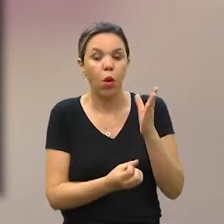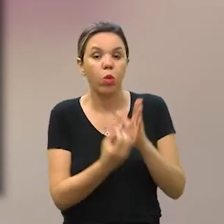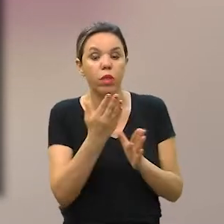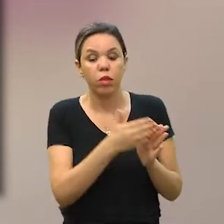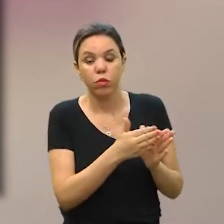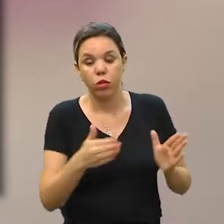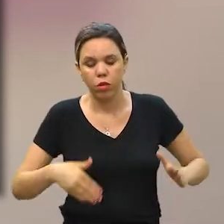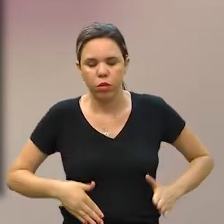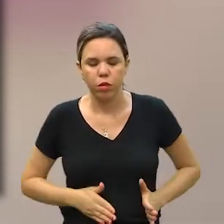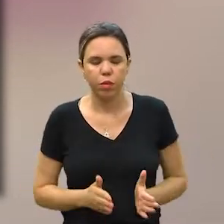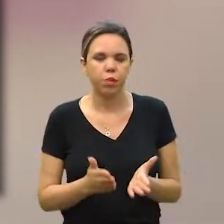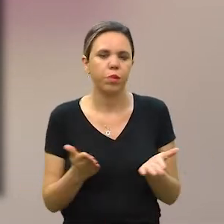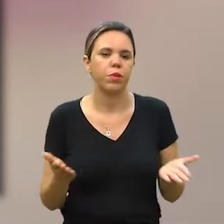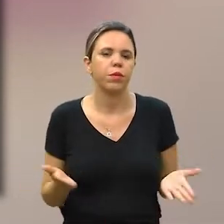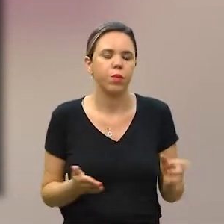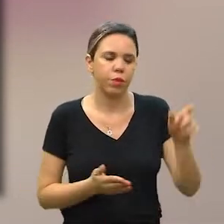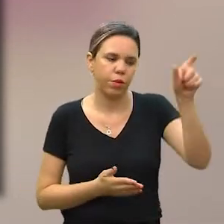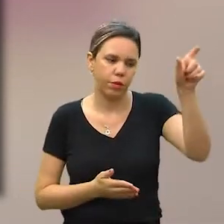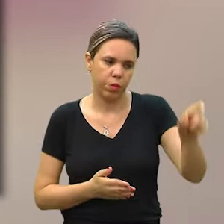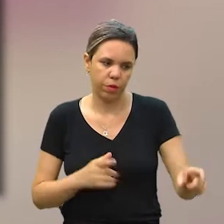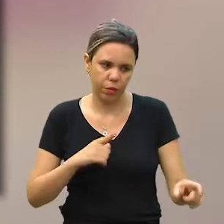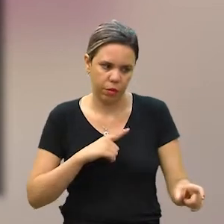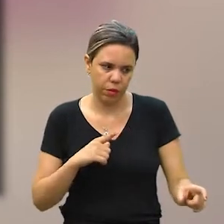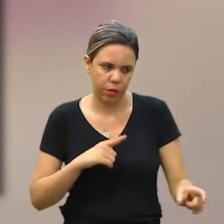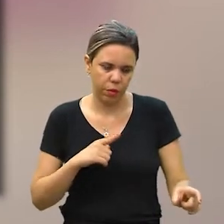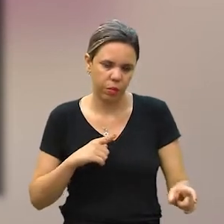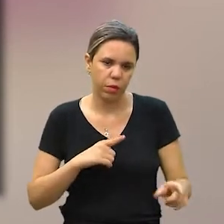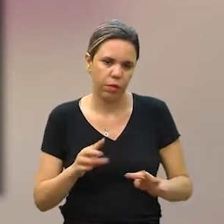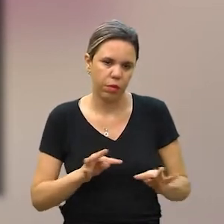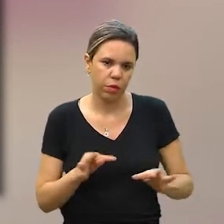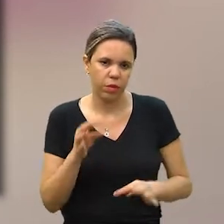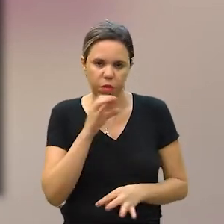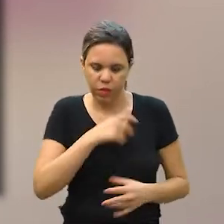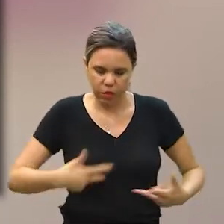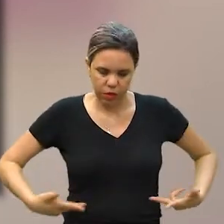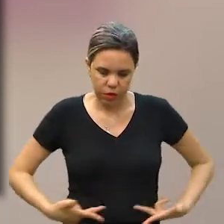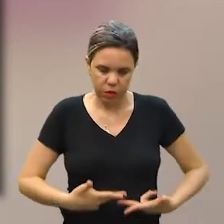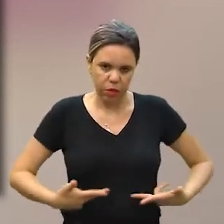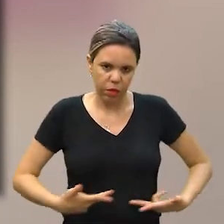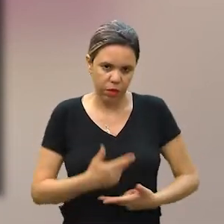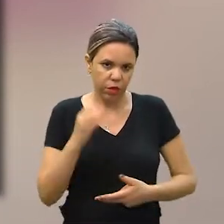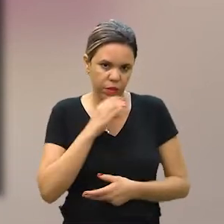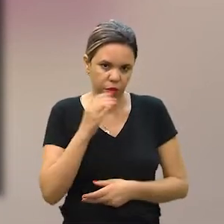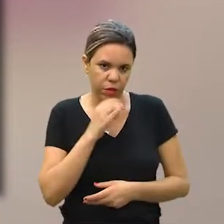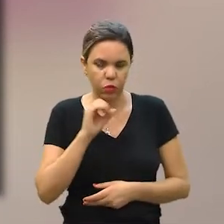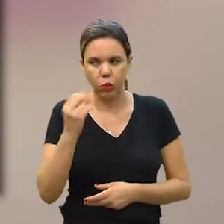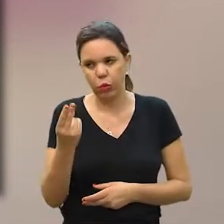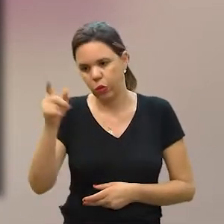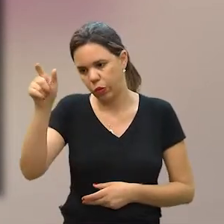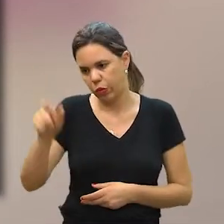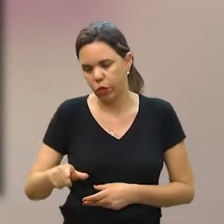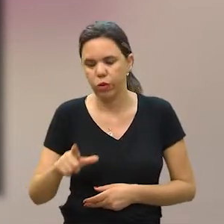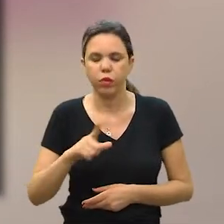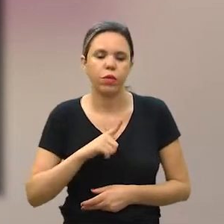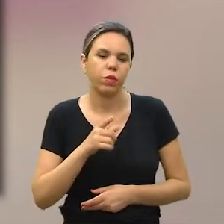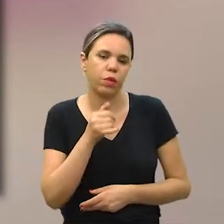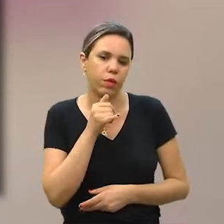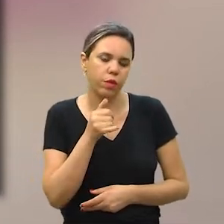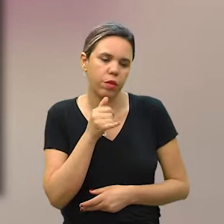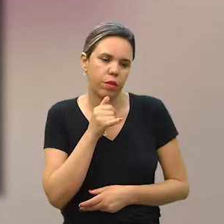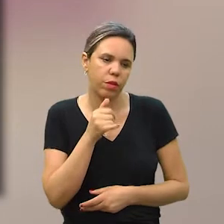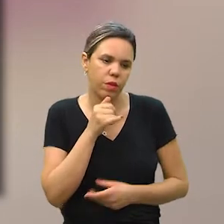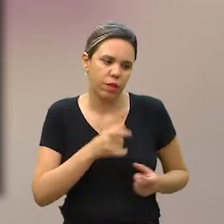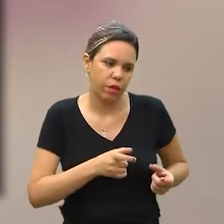parto, não é? Então, há pacientes que têm cesárea de emergência, as pacientes que tiveram, por